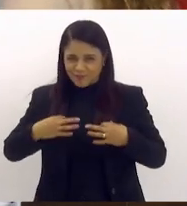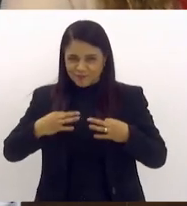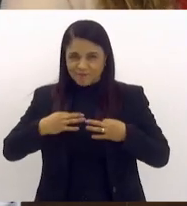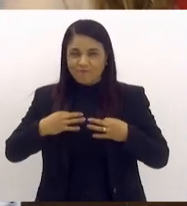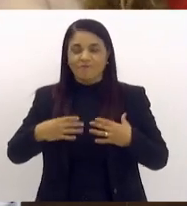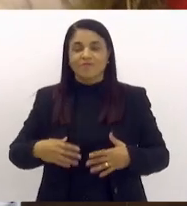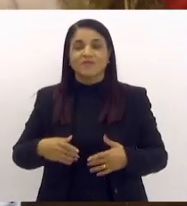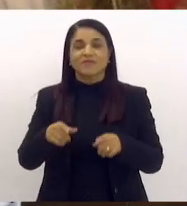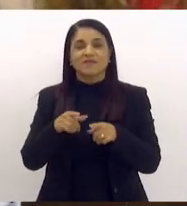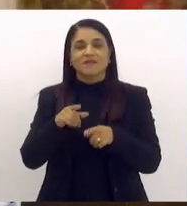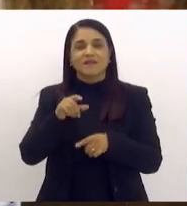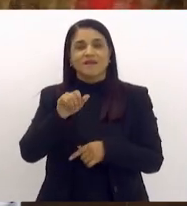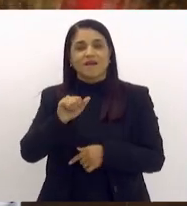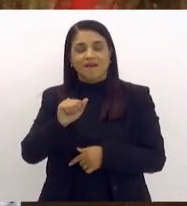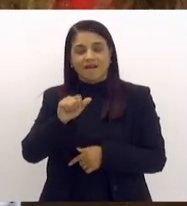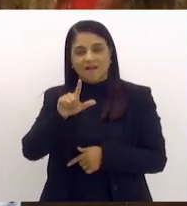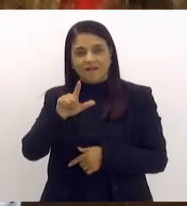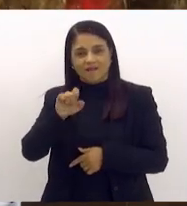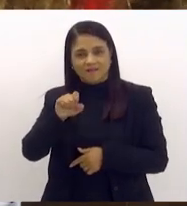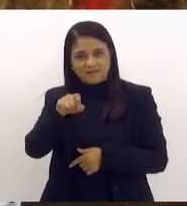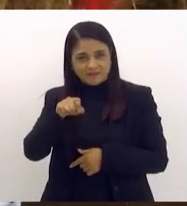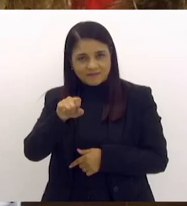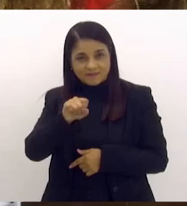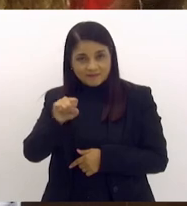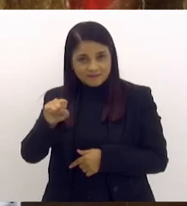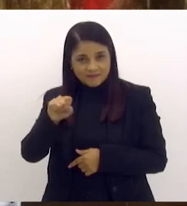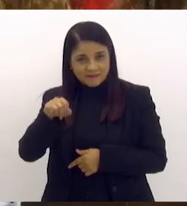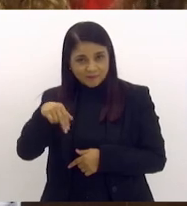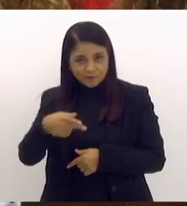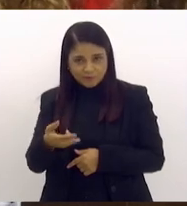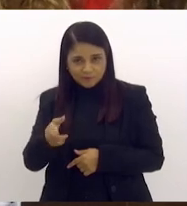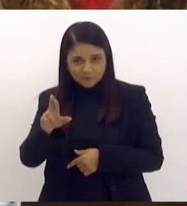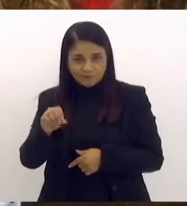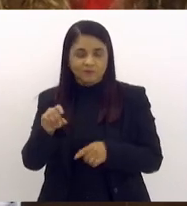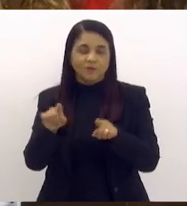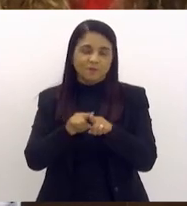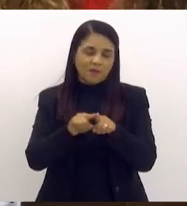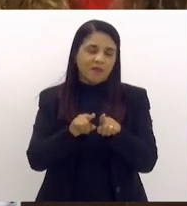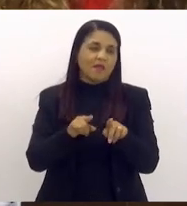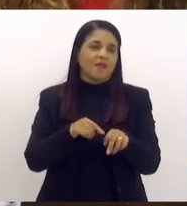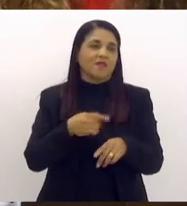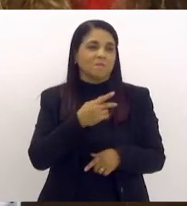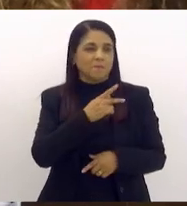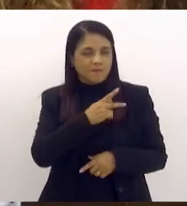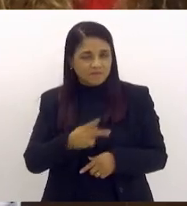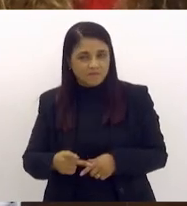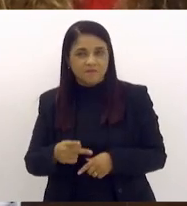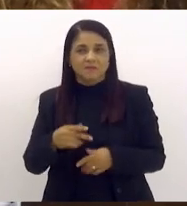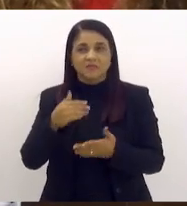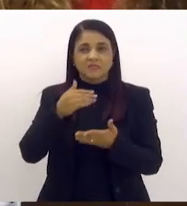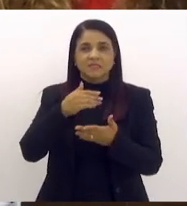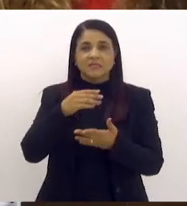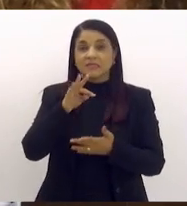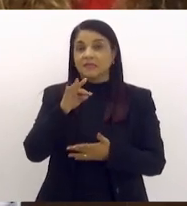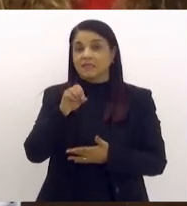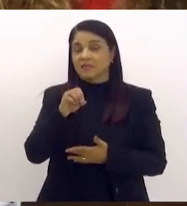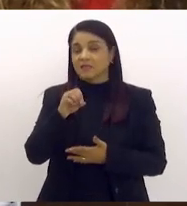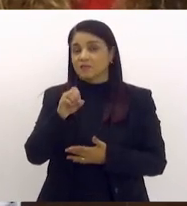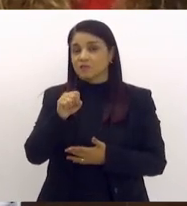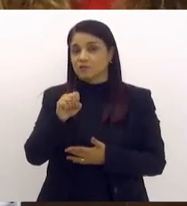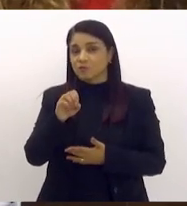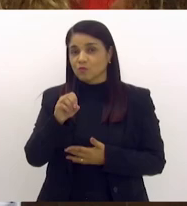da direção da Cute Estadual junto com o meu nosso Presidente Sandro com a nossa tesoureira que tá aqui